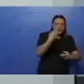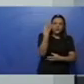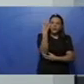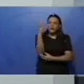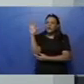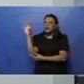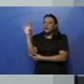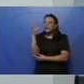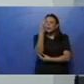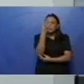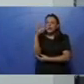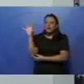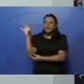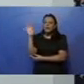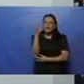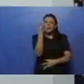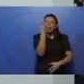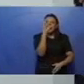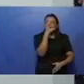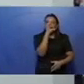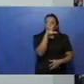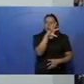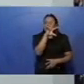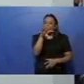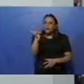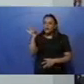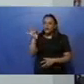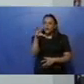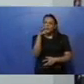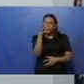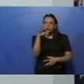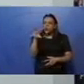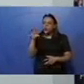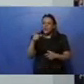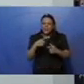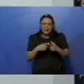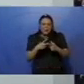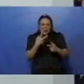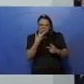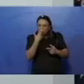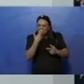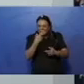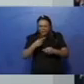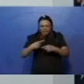Capítulo, esse capítulo, que não se desenrola. Está como uma novela,